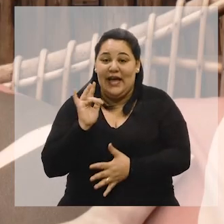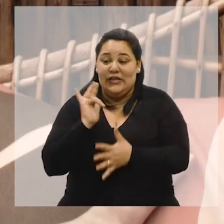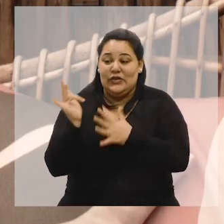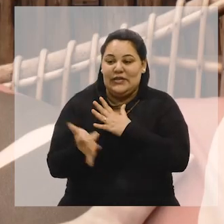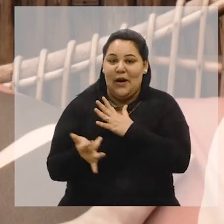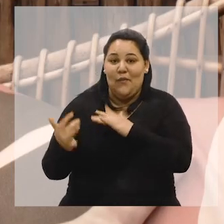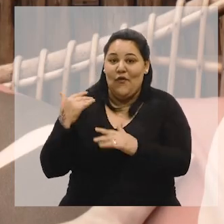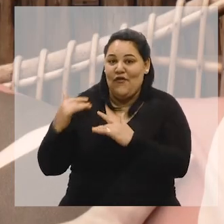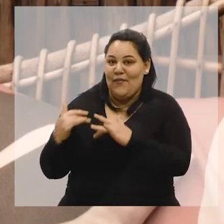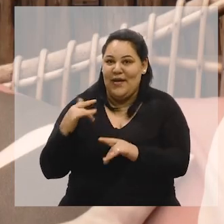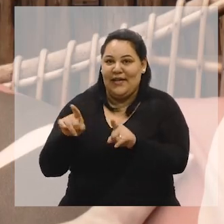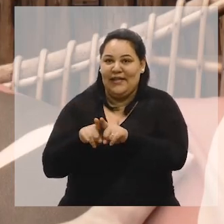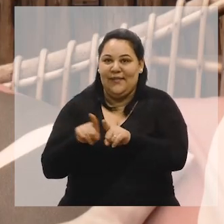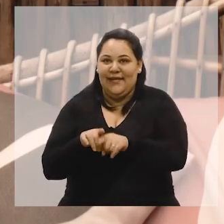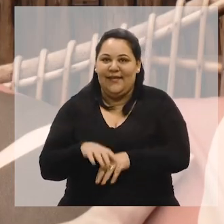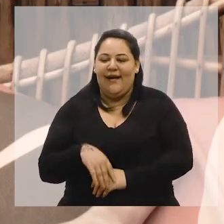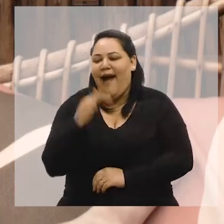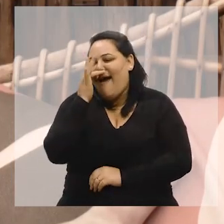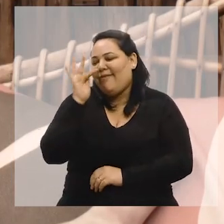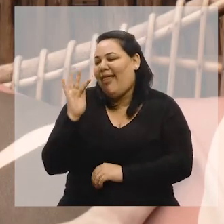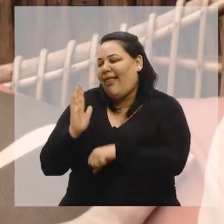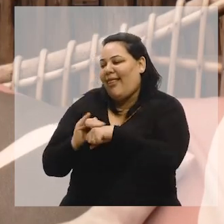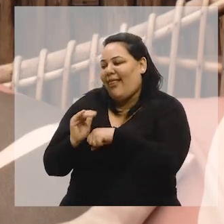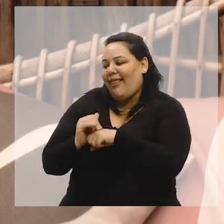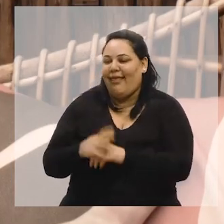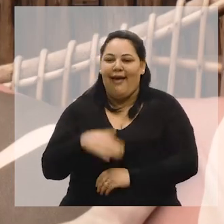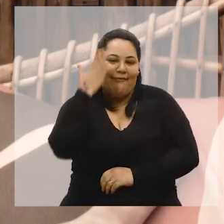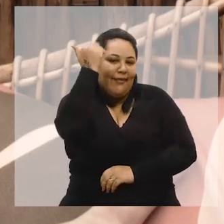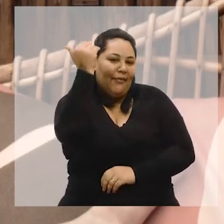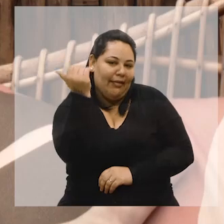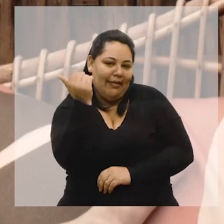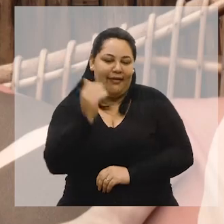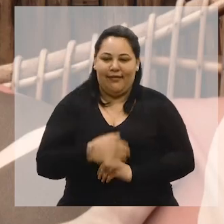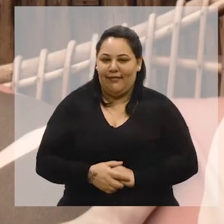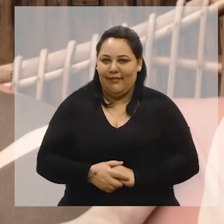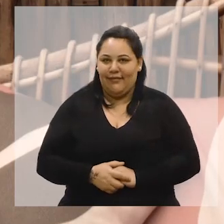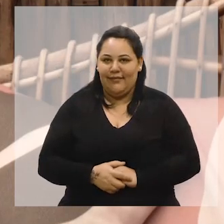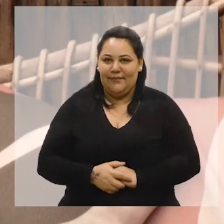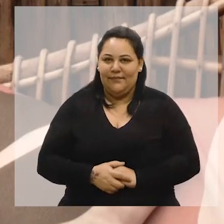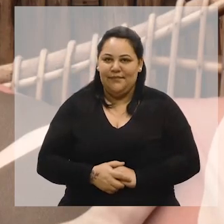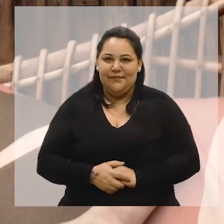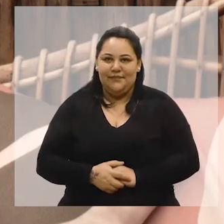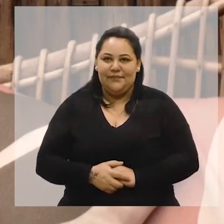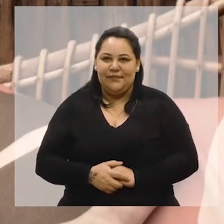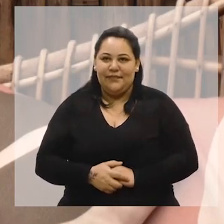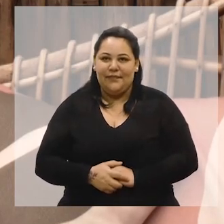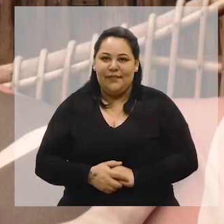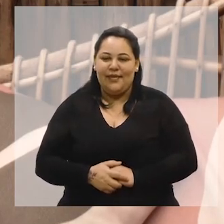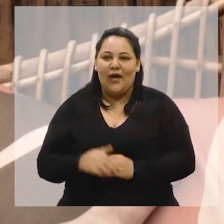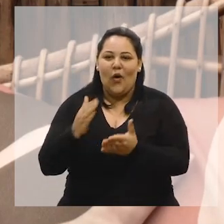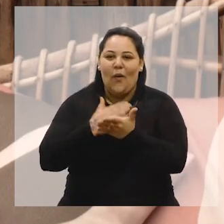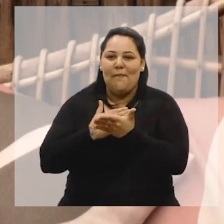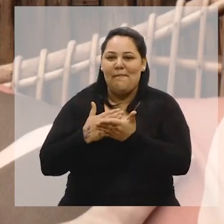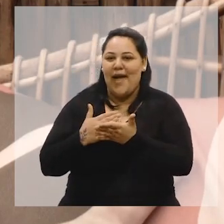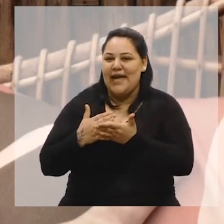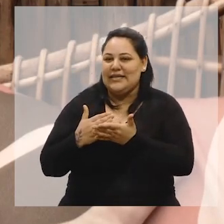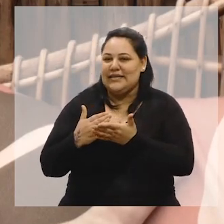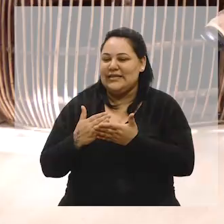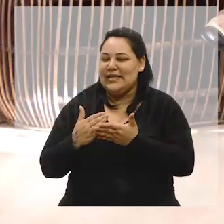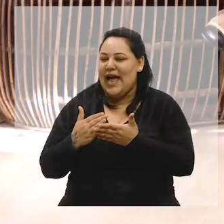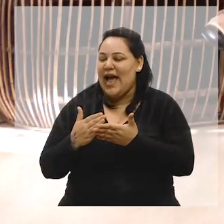movimentam muito. Ah, a fulana é a queridinha, é a famosinha, sabe? Começam